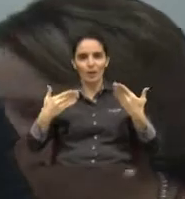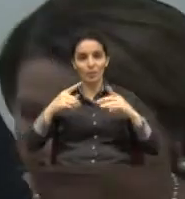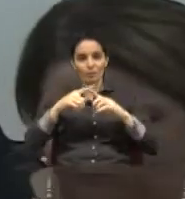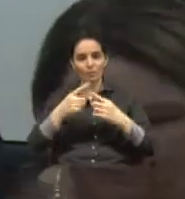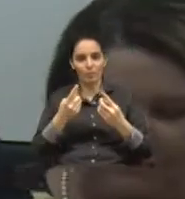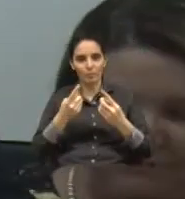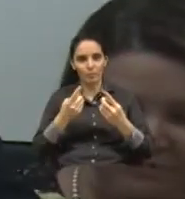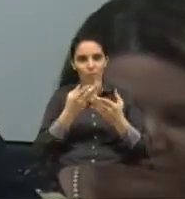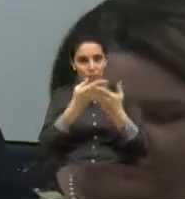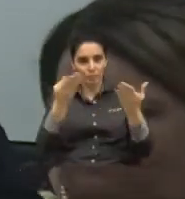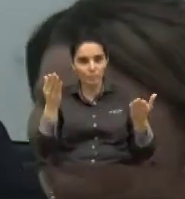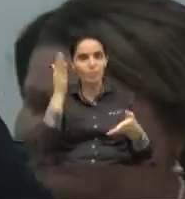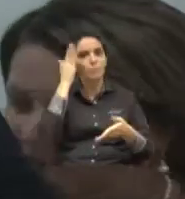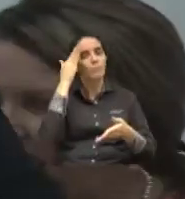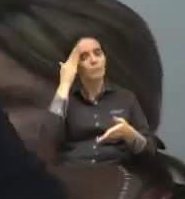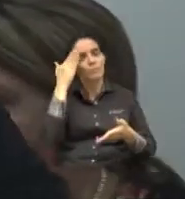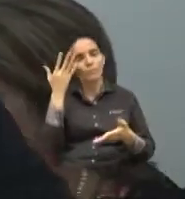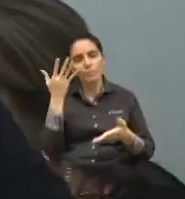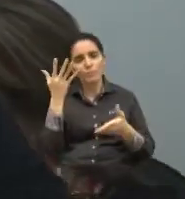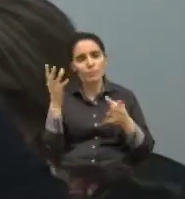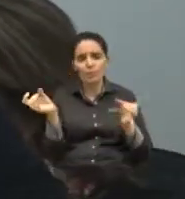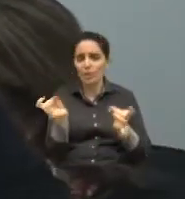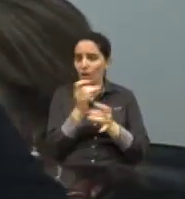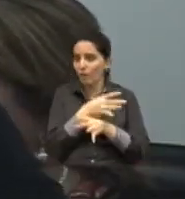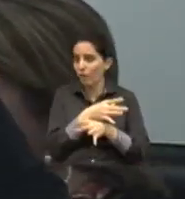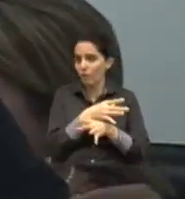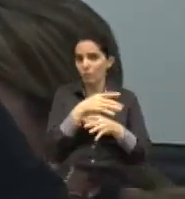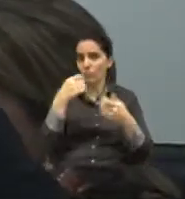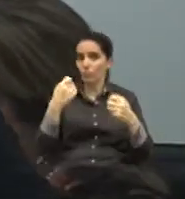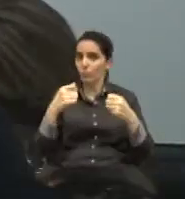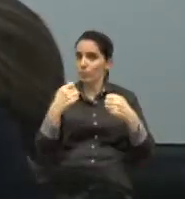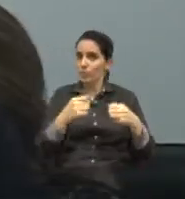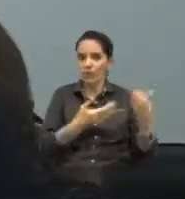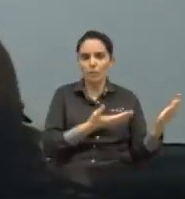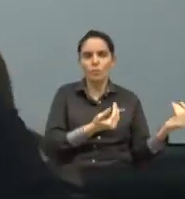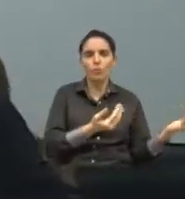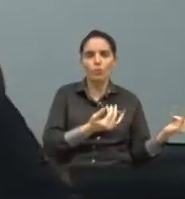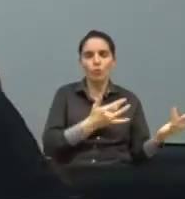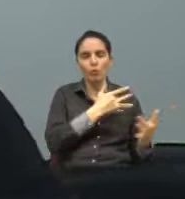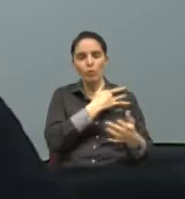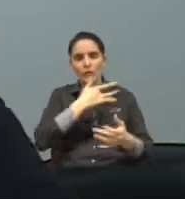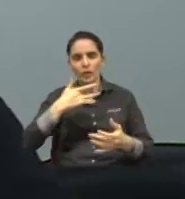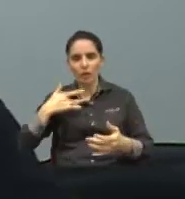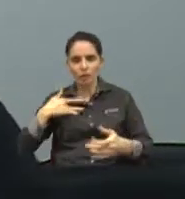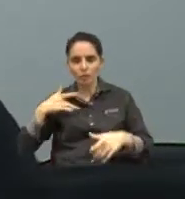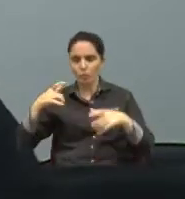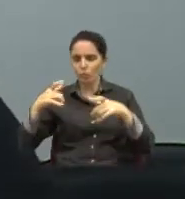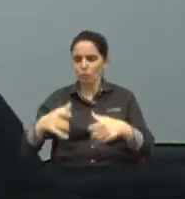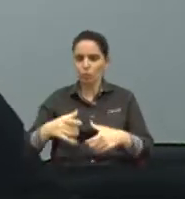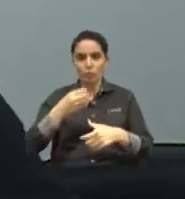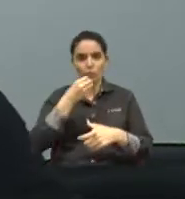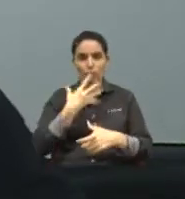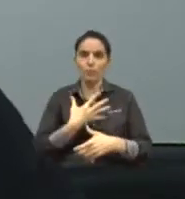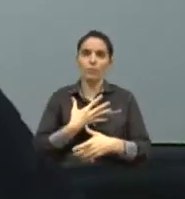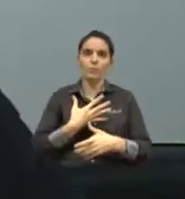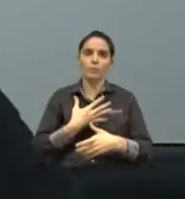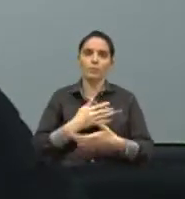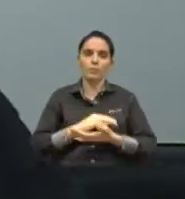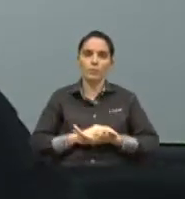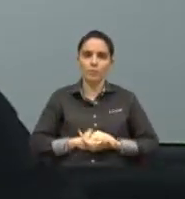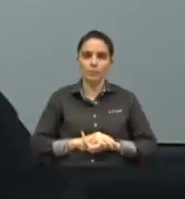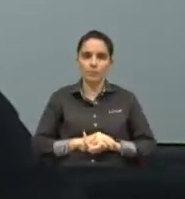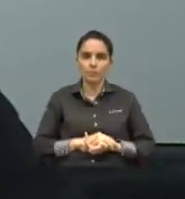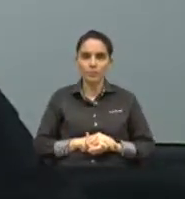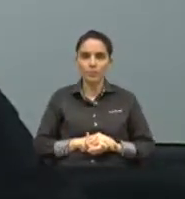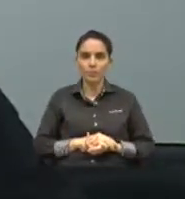É passageira, então nós devemos ocupar os nossos jovens com coisas saudáveis, reforça a ideia